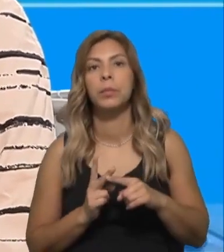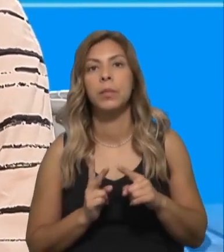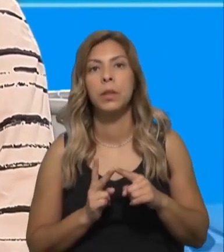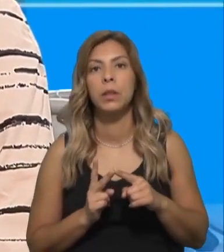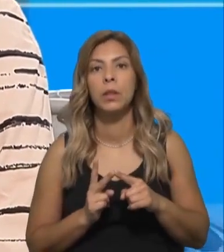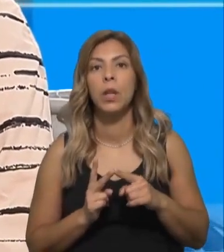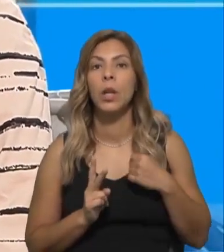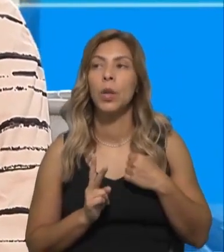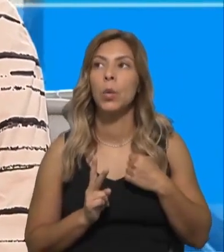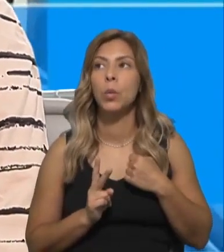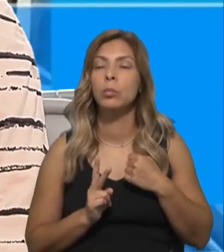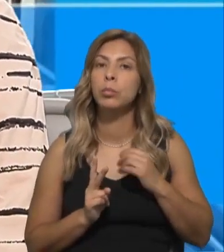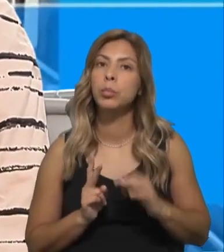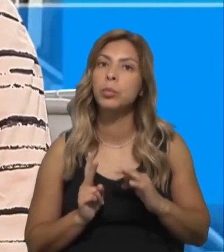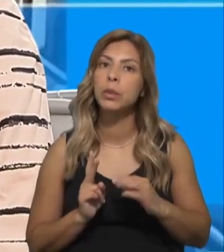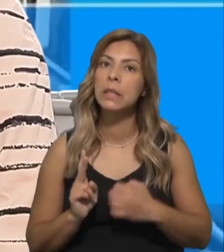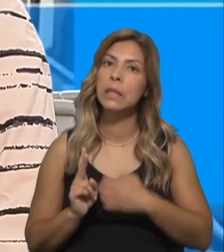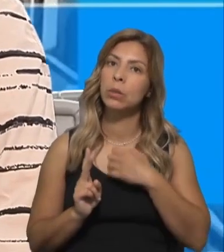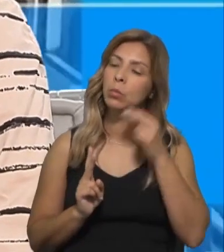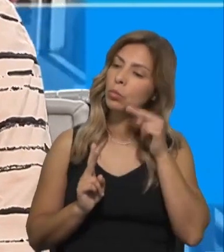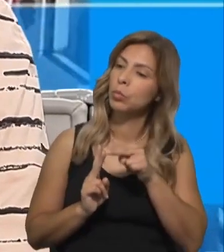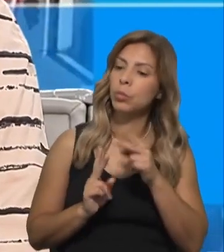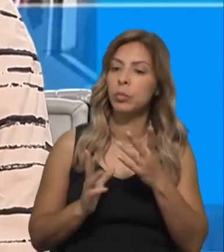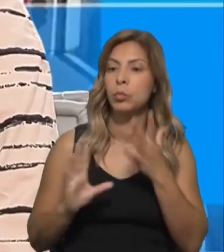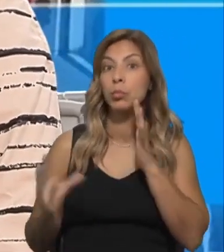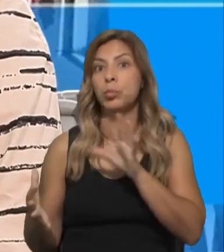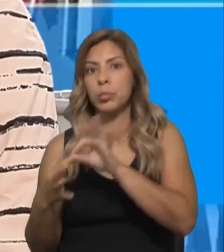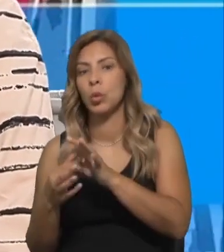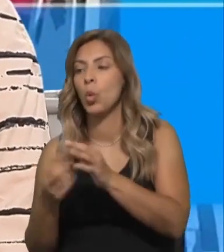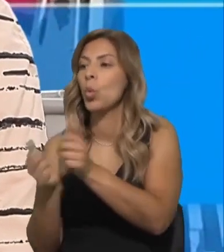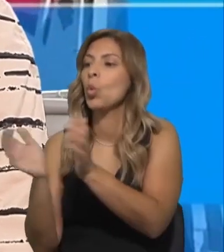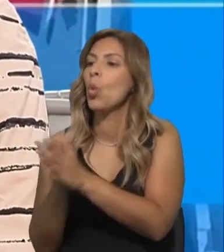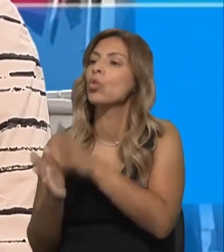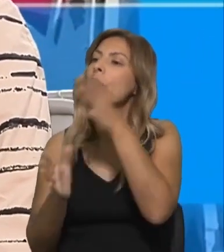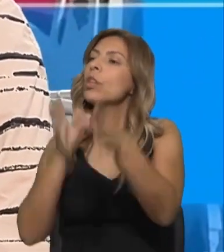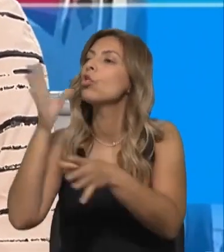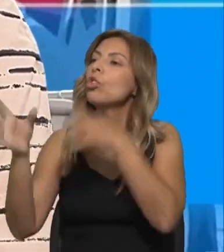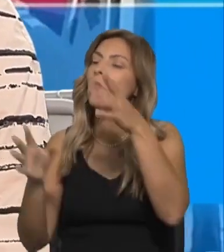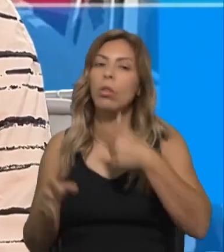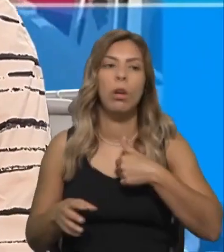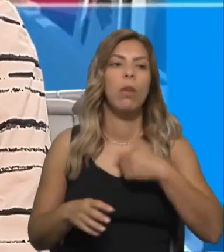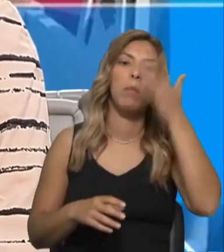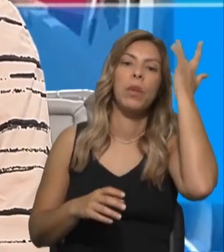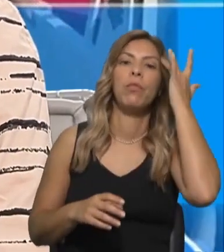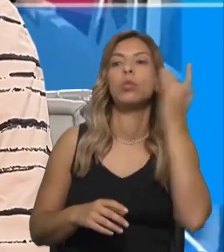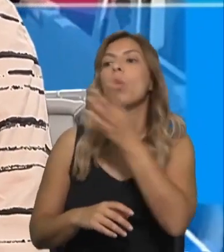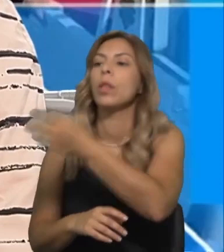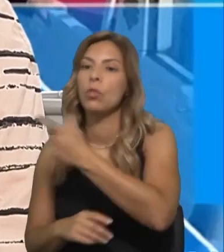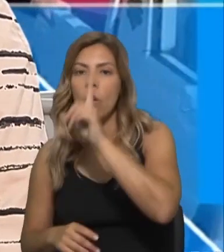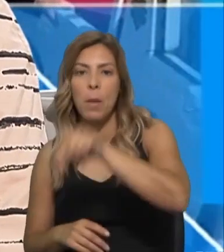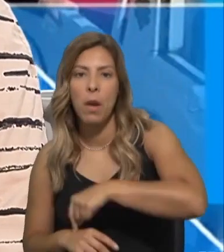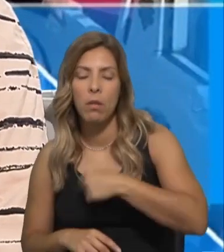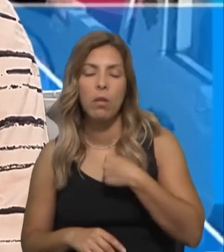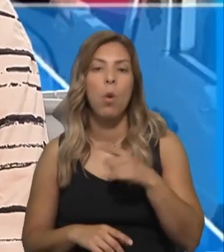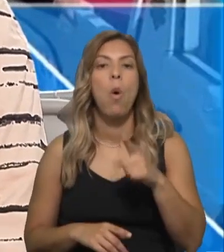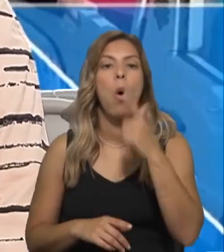menos leio isso, não alinhar com o que todos dizem, Sim. ou com o que é mais fácil, ou que agrada ao